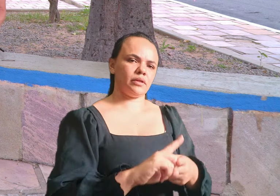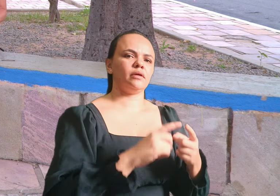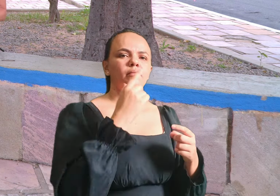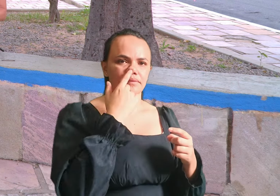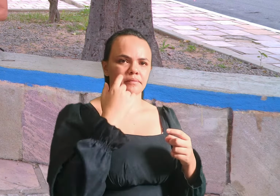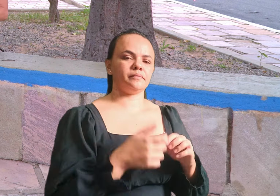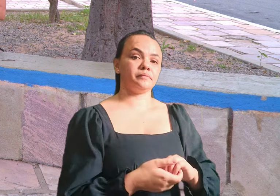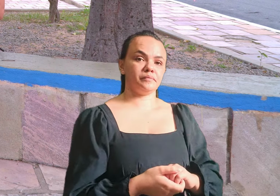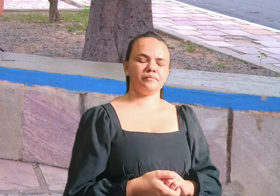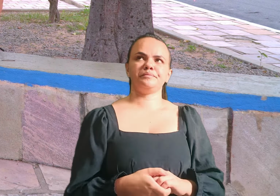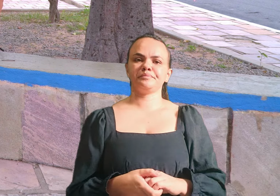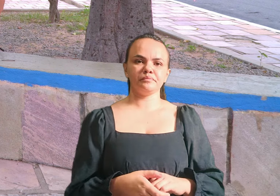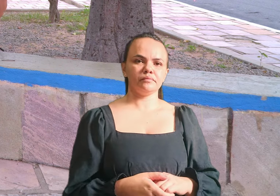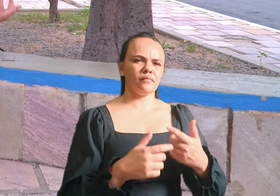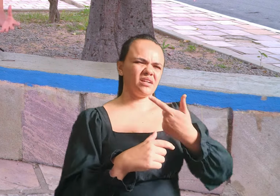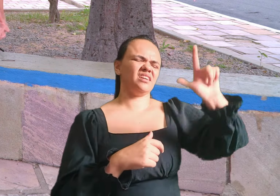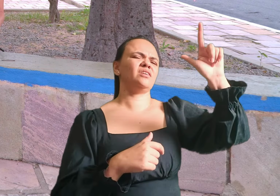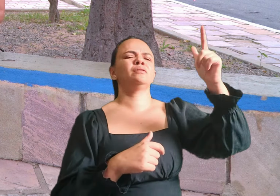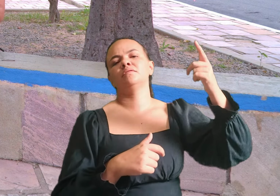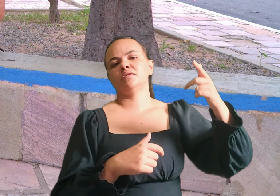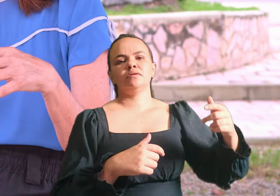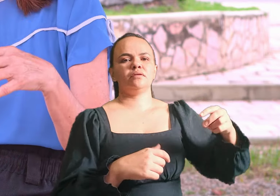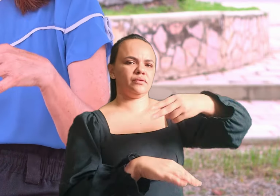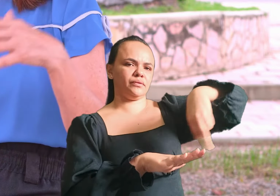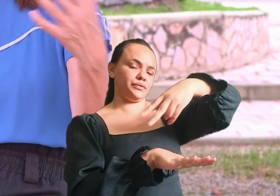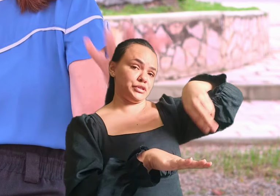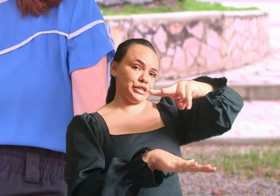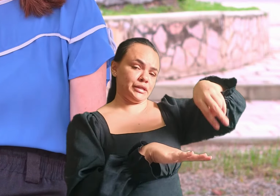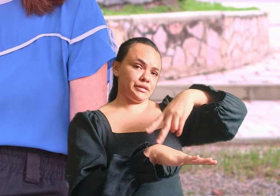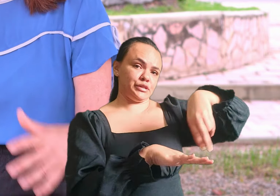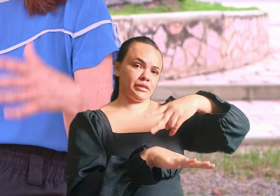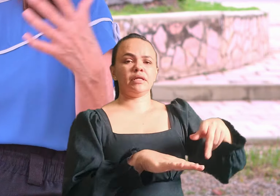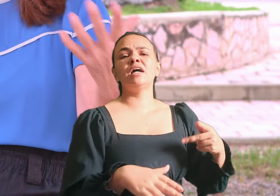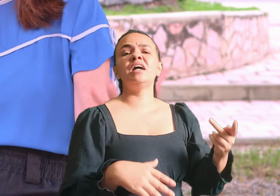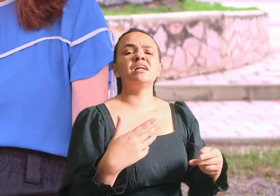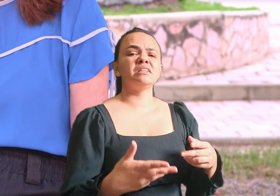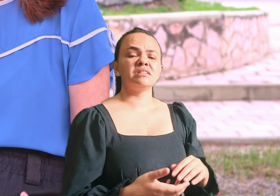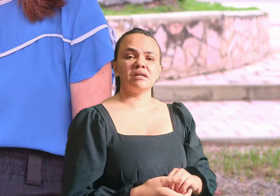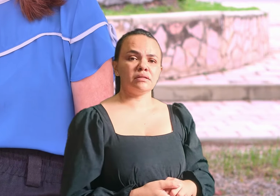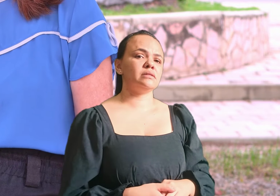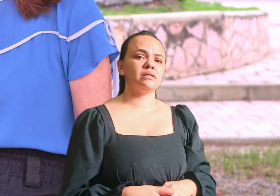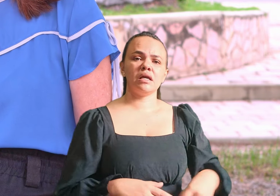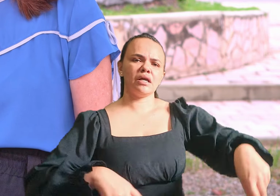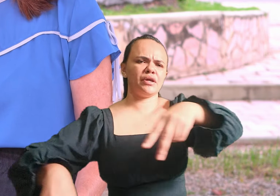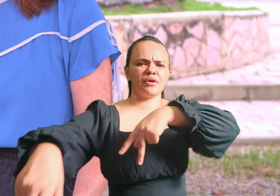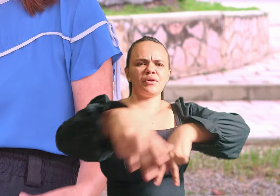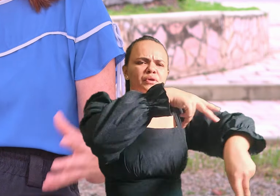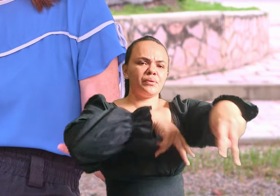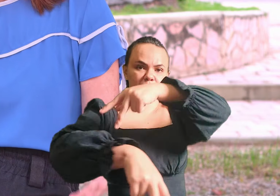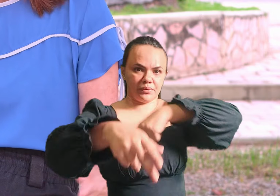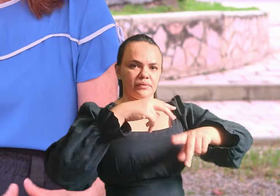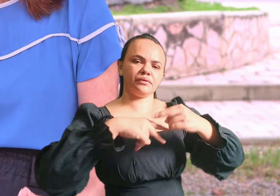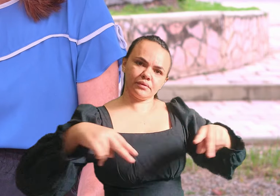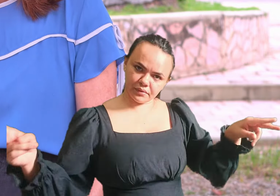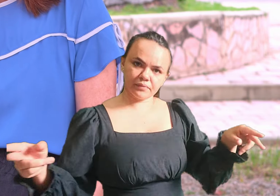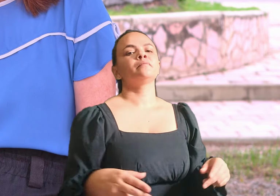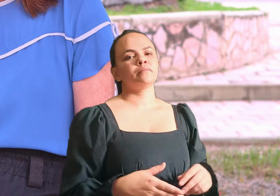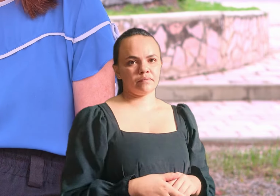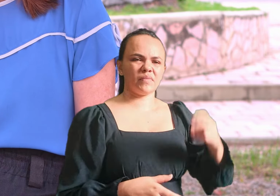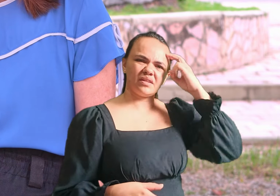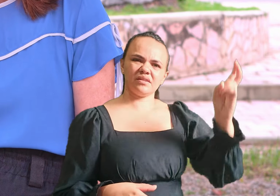e outras danças como e balados candas e hoje essas